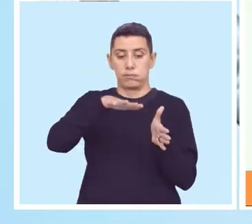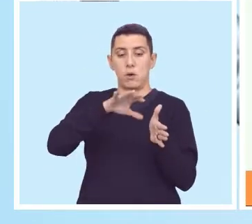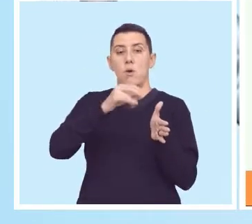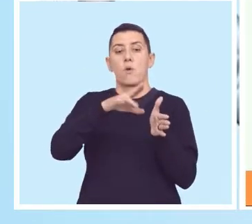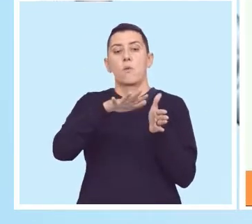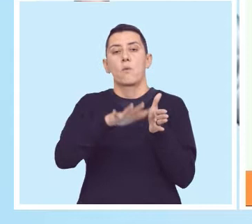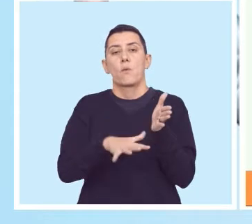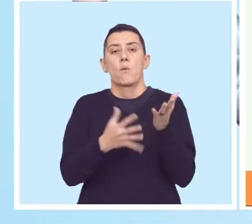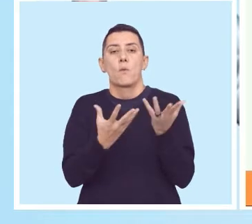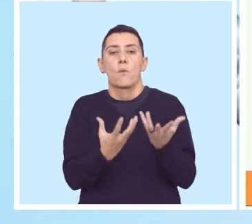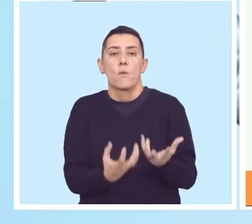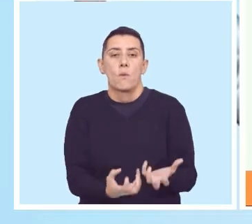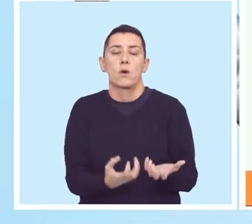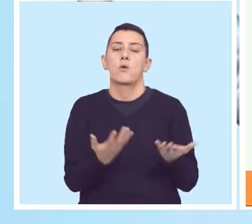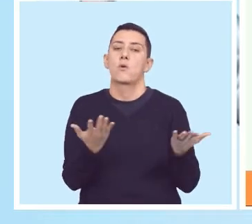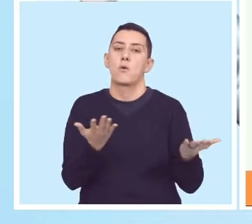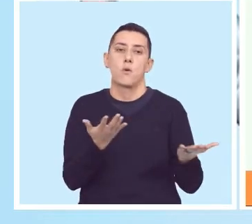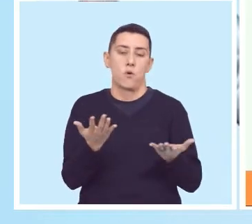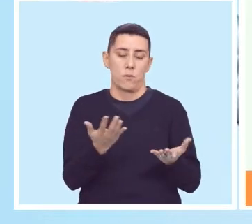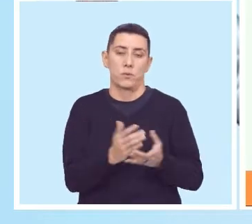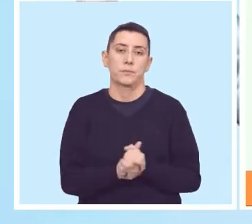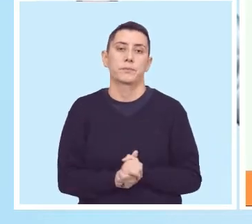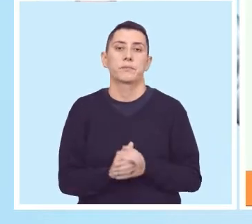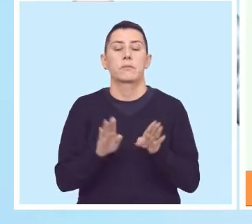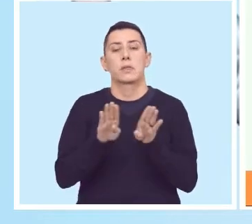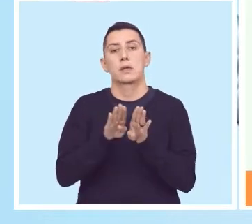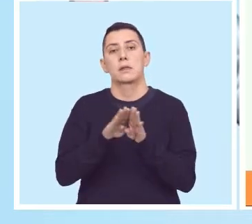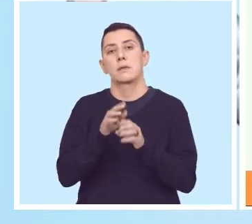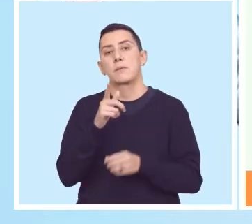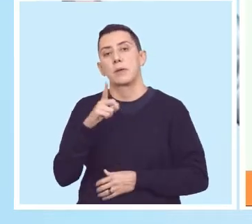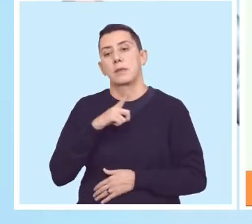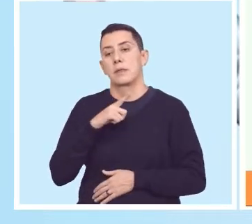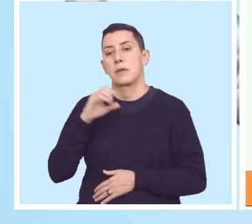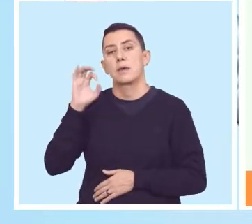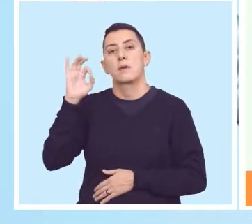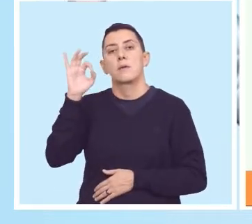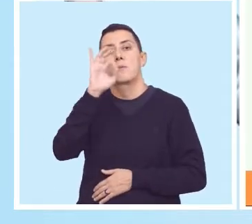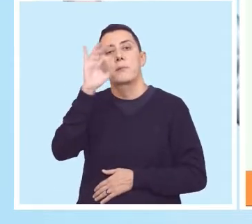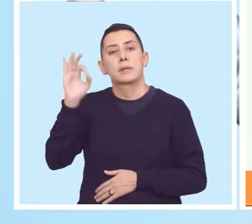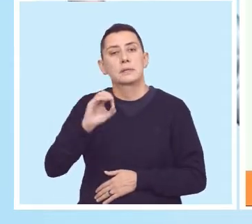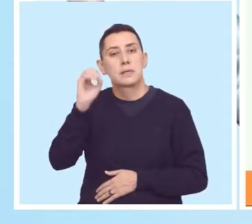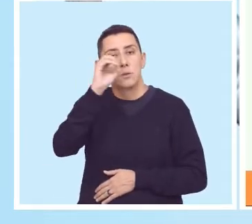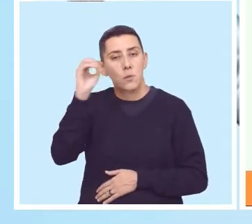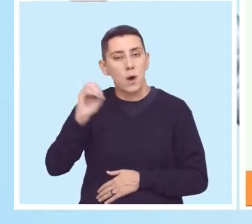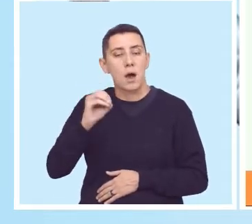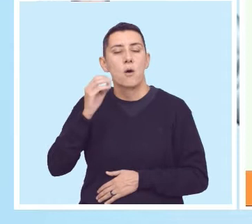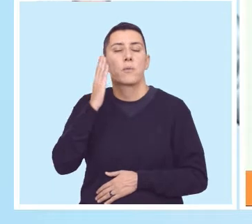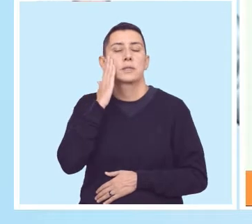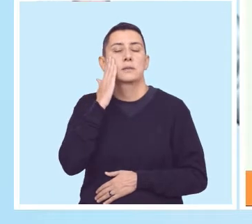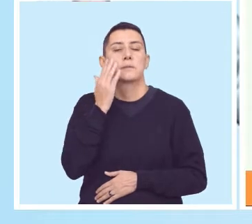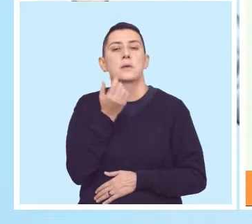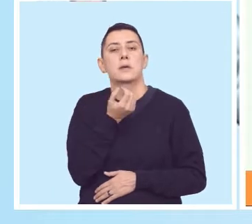seca, e aqui o percentual de poluição ou de degradação daquele